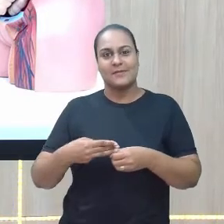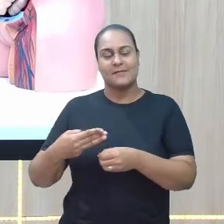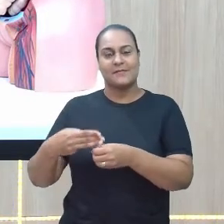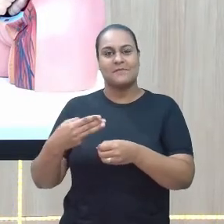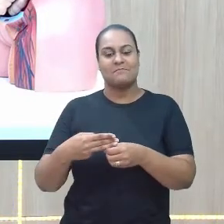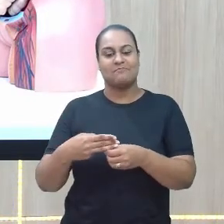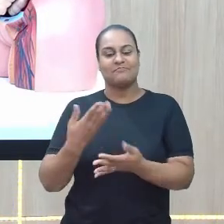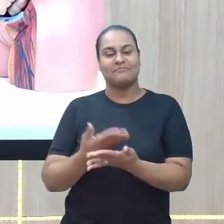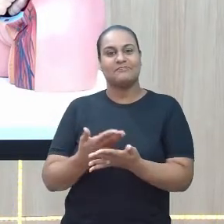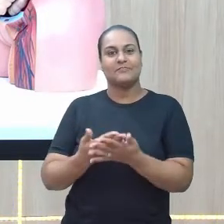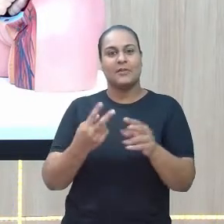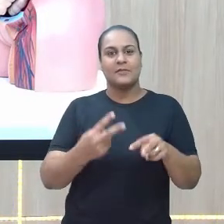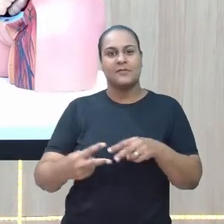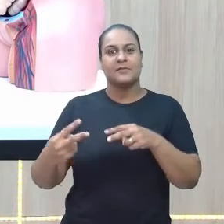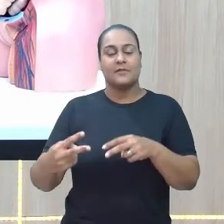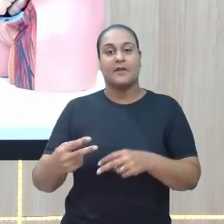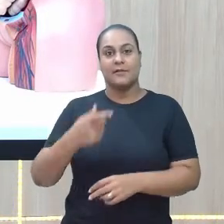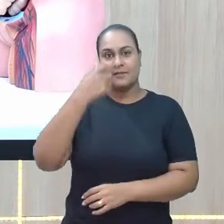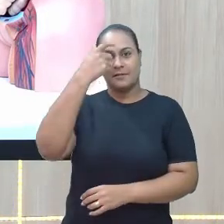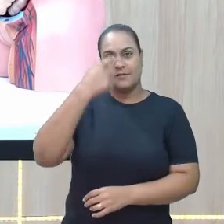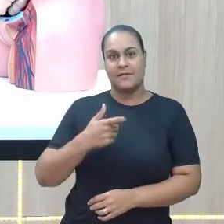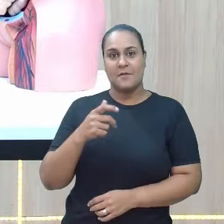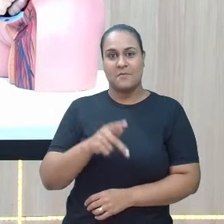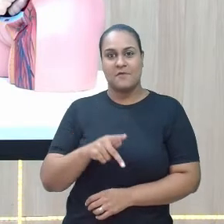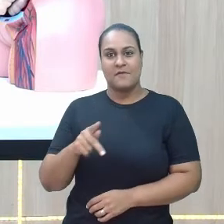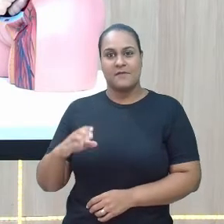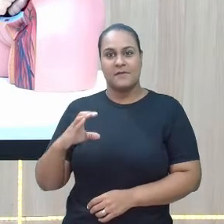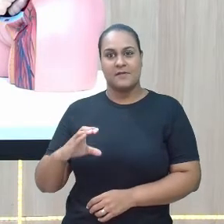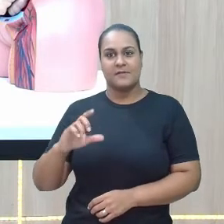Andrade Albuquerque. Meu sinal é...